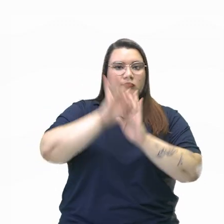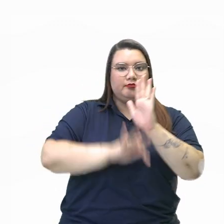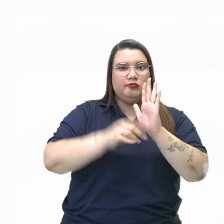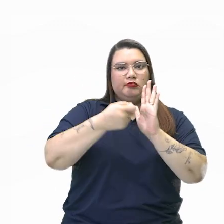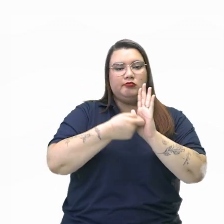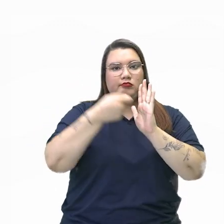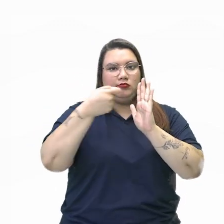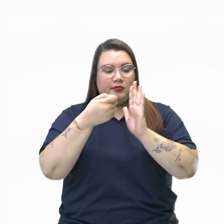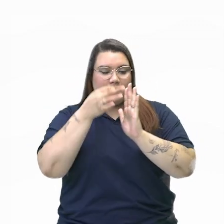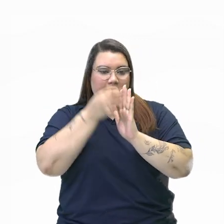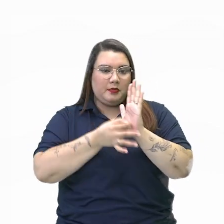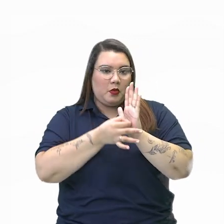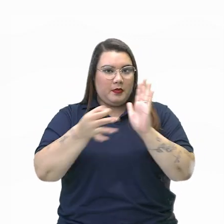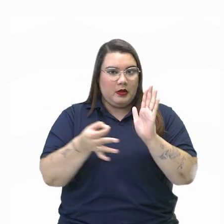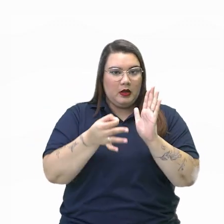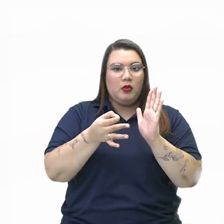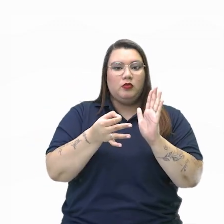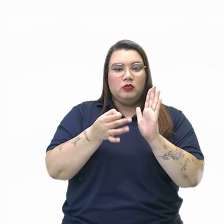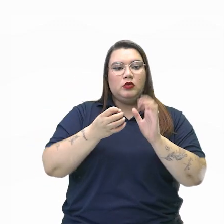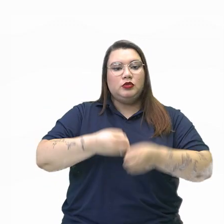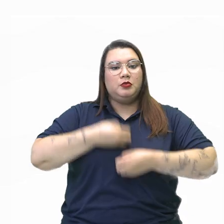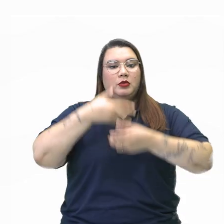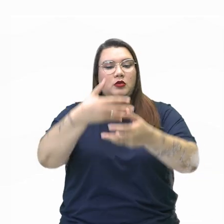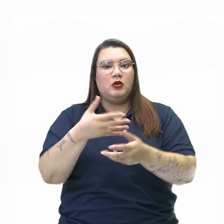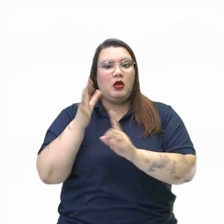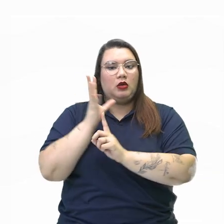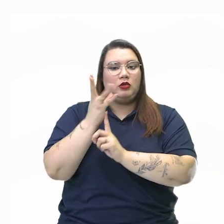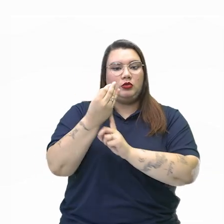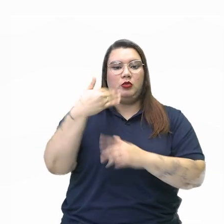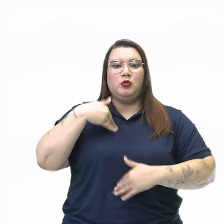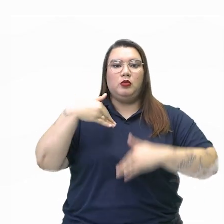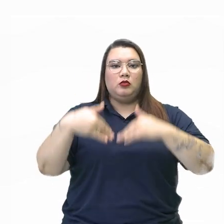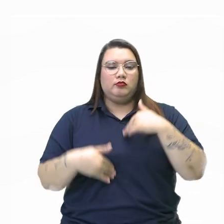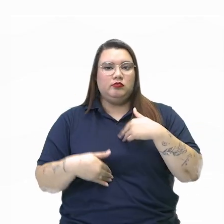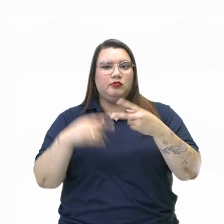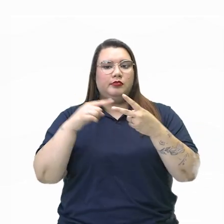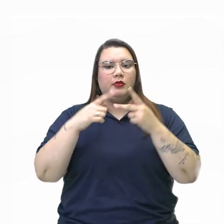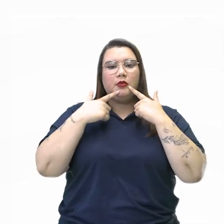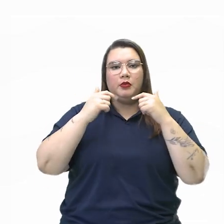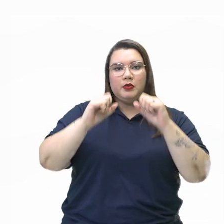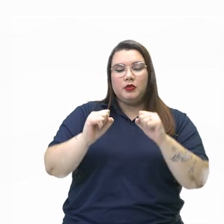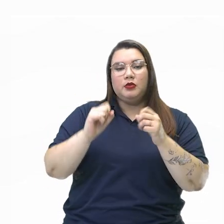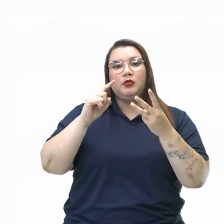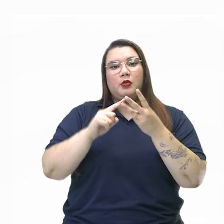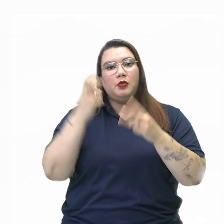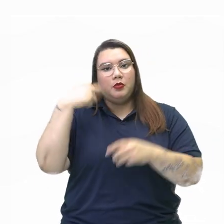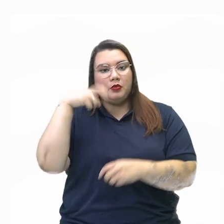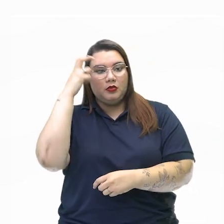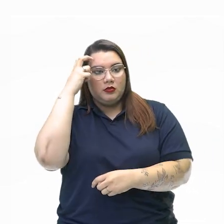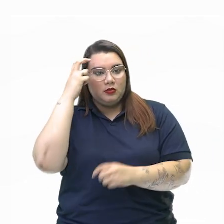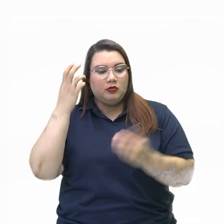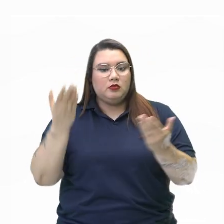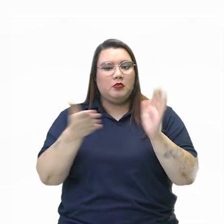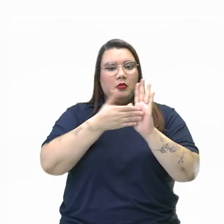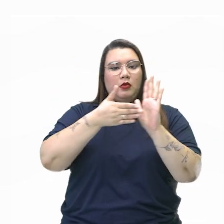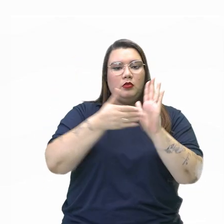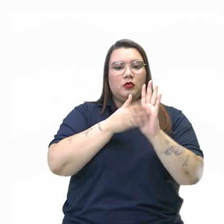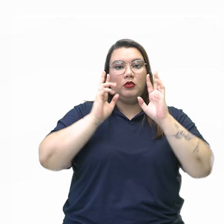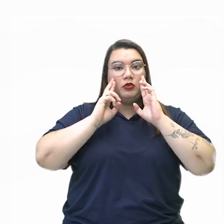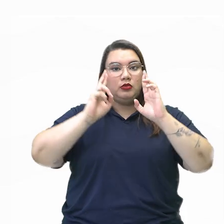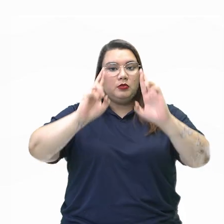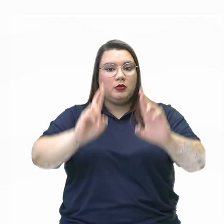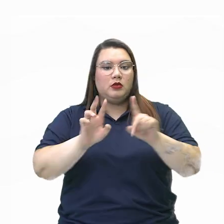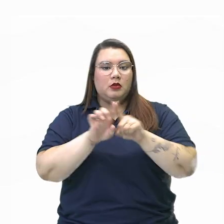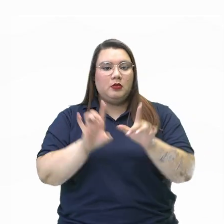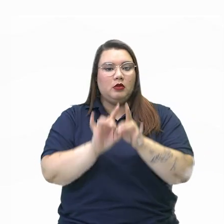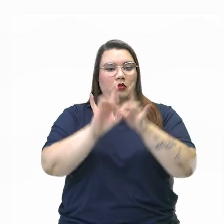conhecimento, discursos argumentativos, manifestações artístico-corporais, linguísticas e culturais,